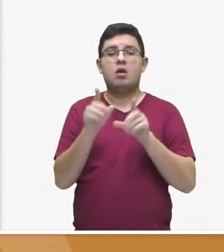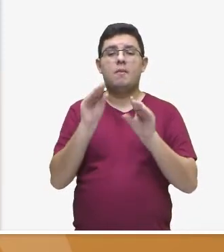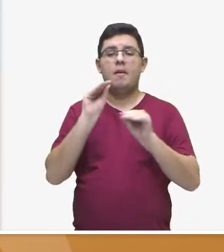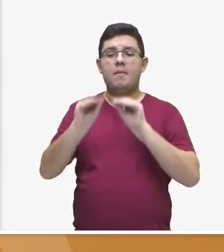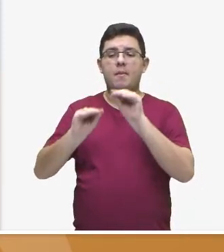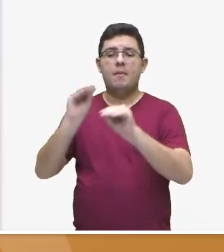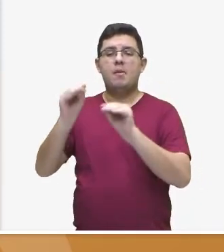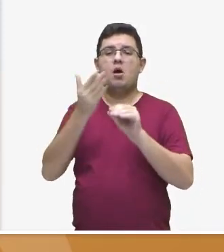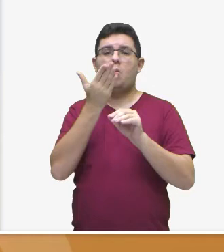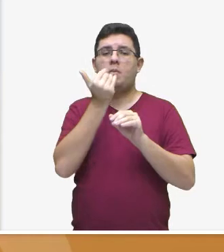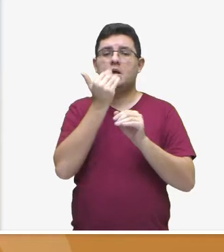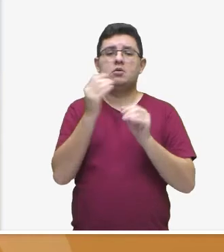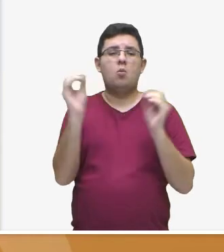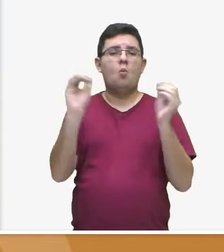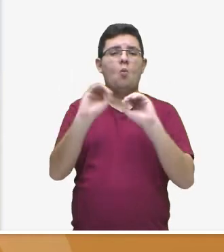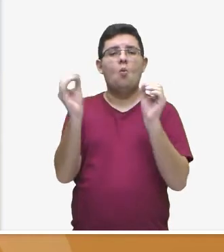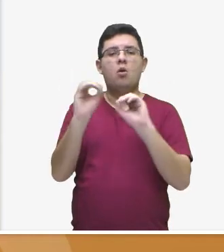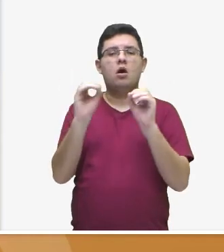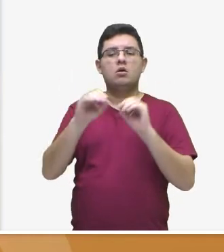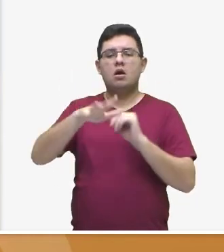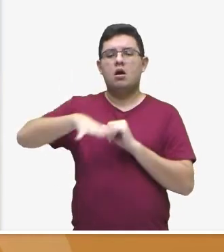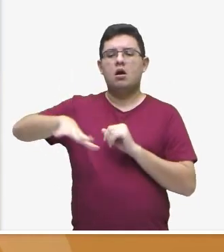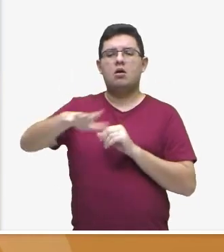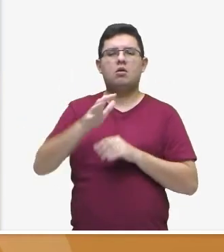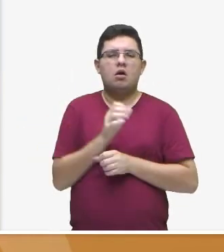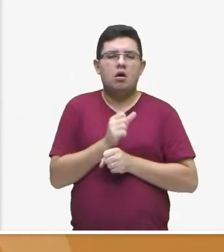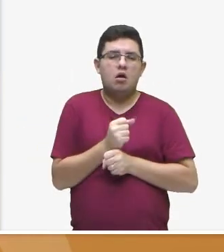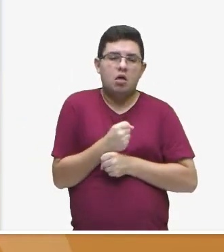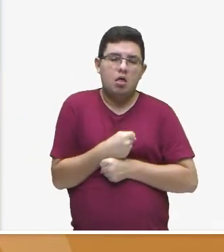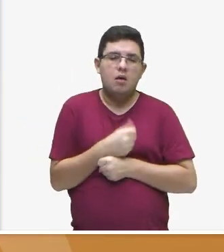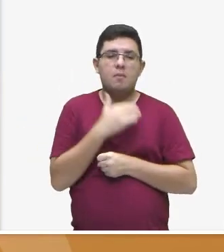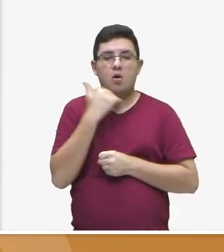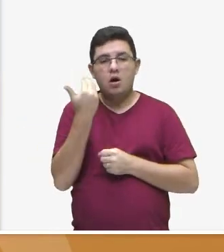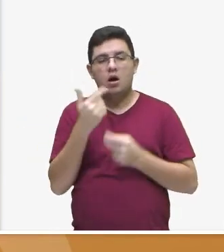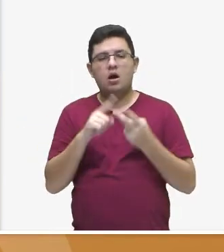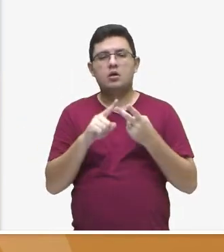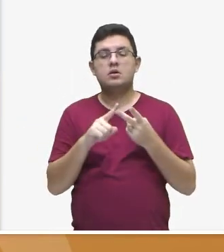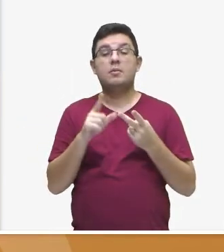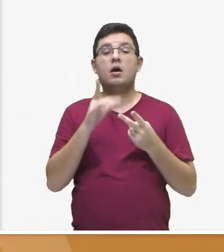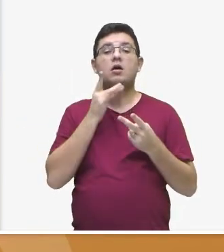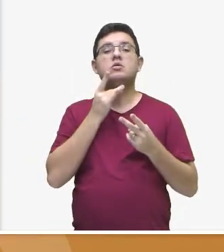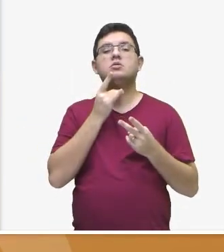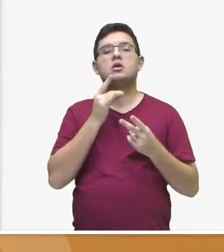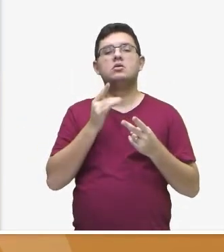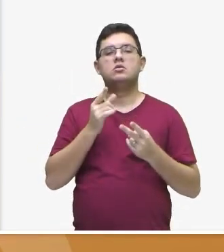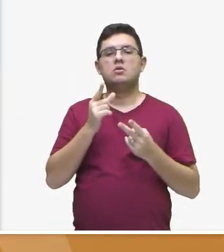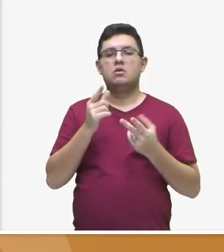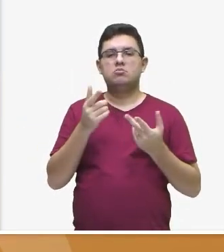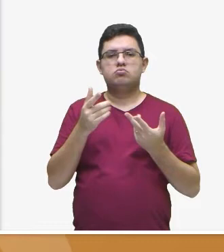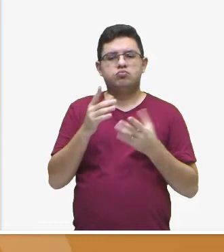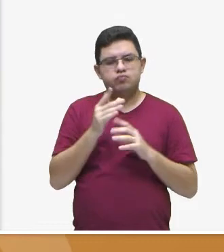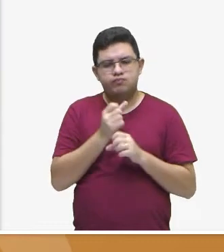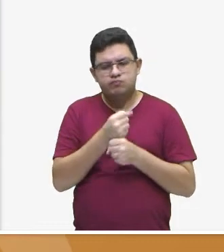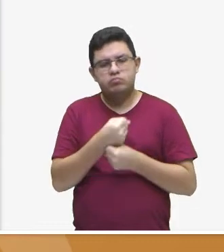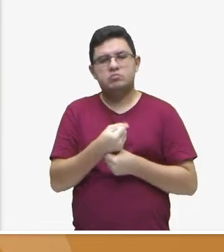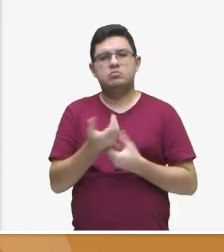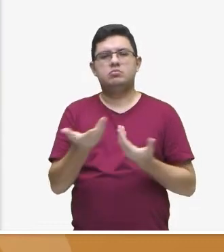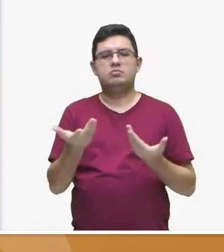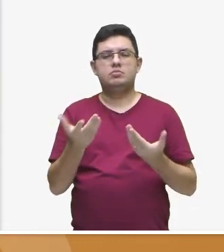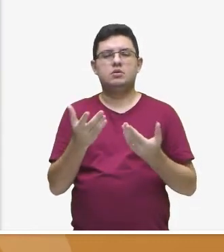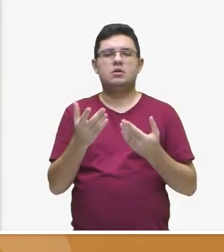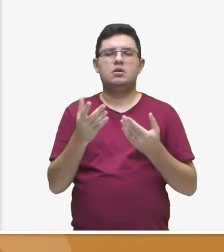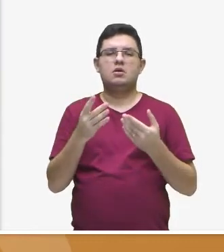então eles iam morrendo de fome, de sede, né? Criando uma das maiores